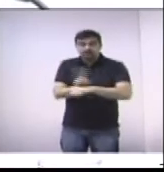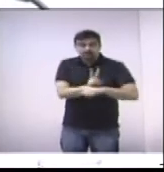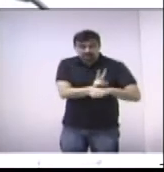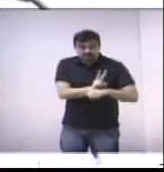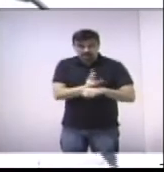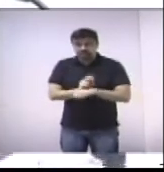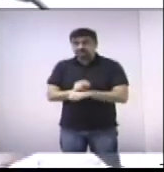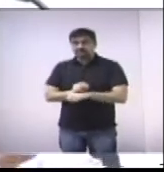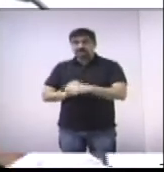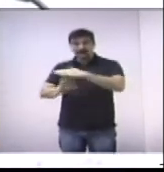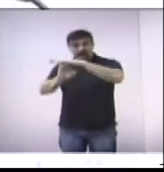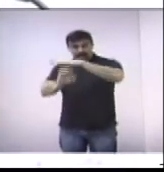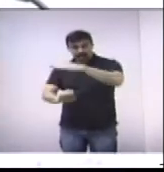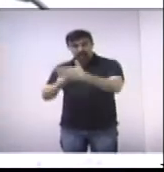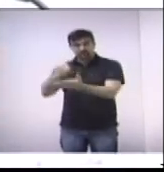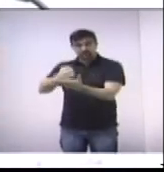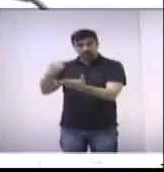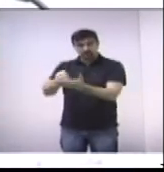de obra contratada.